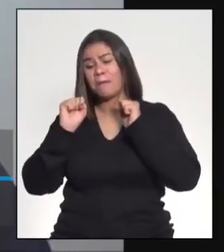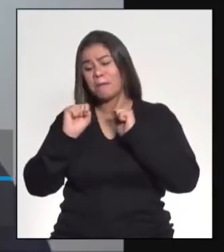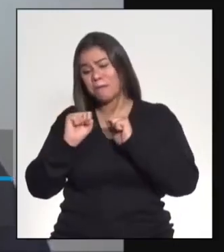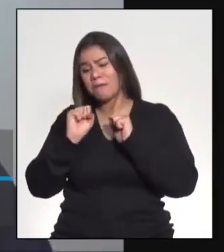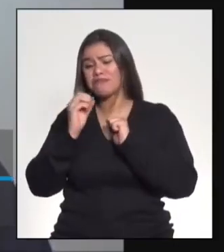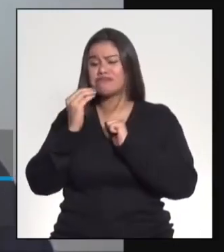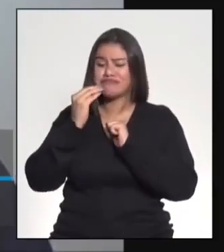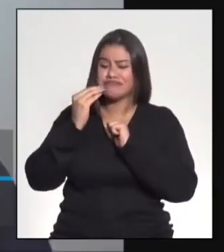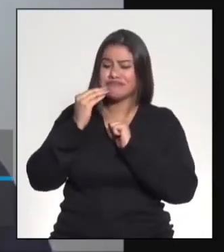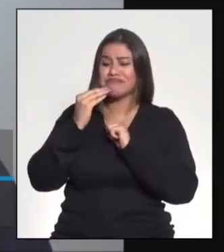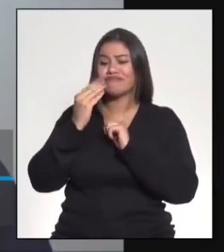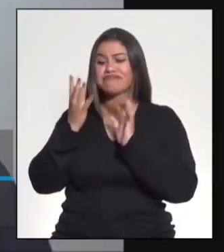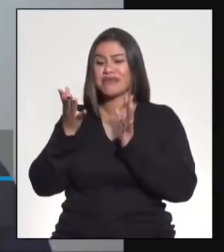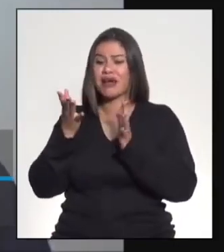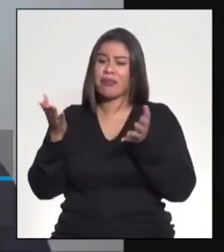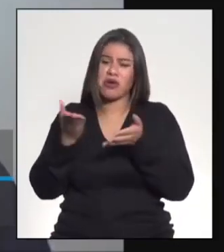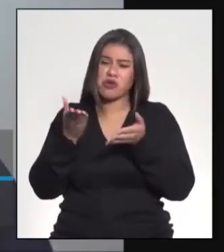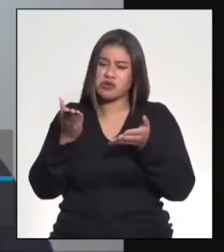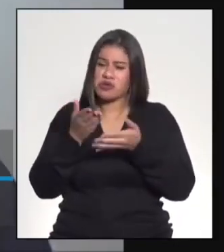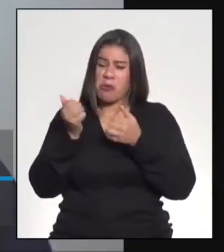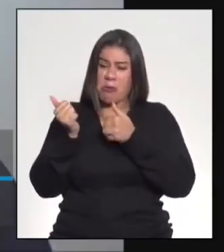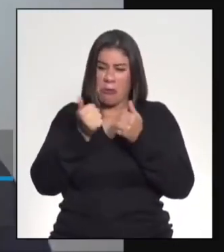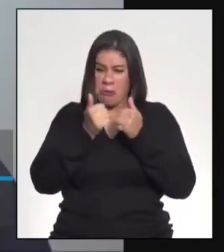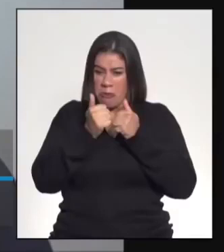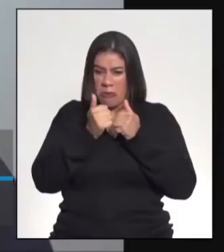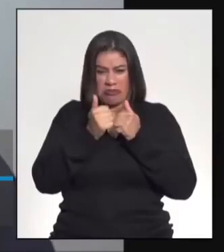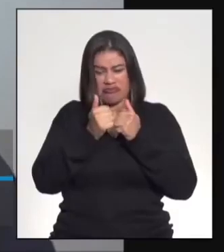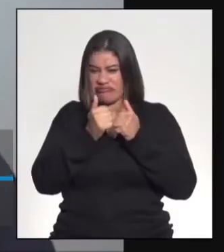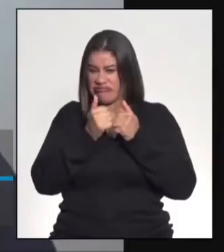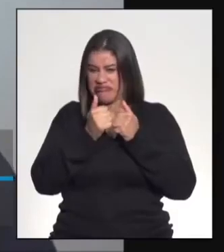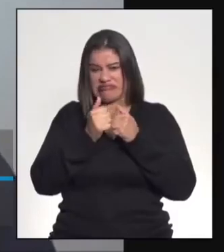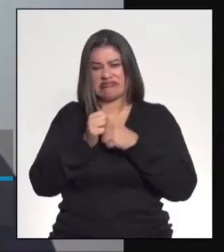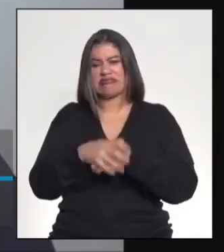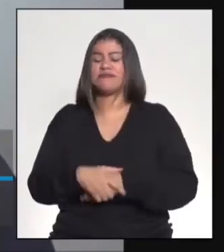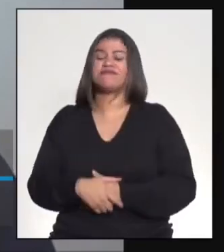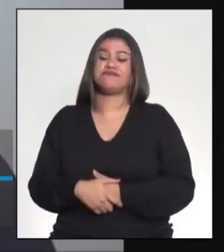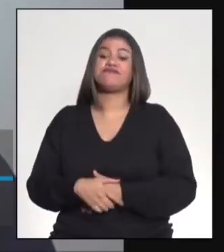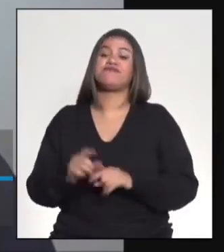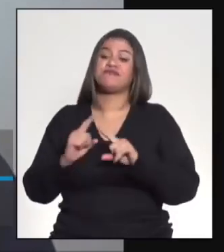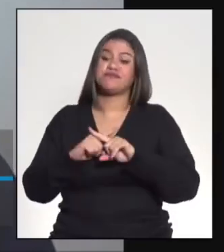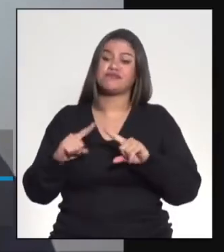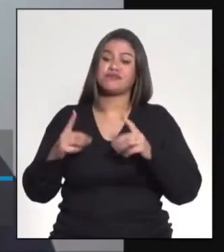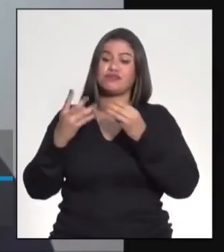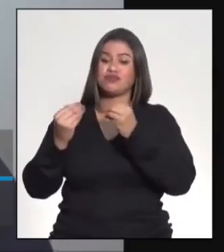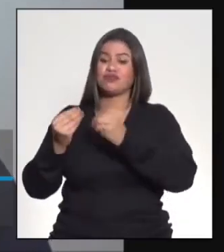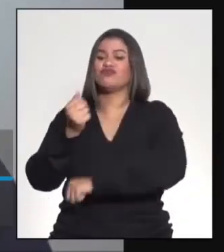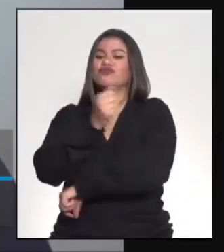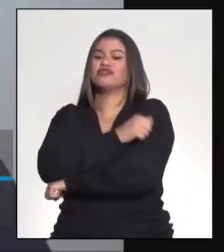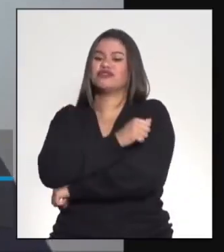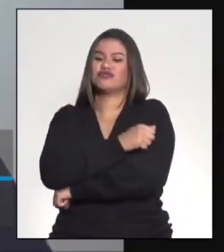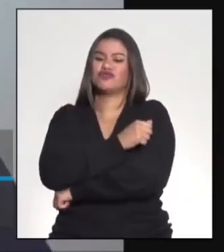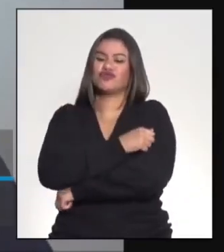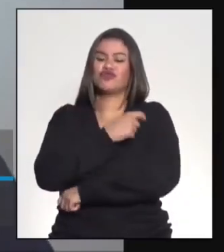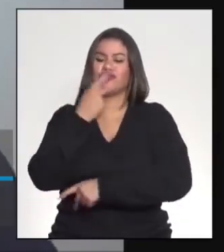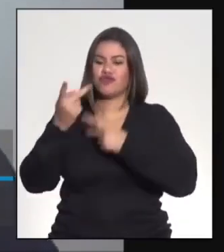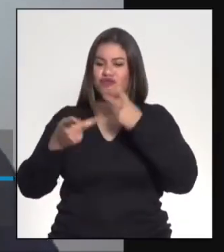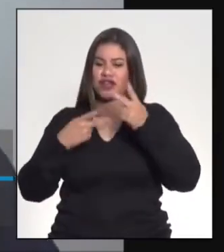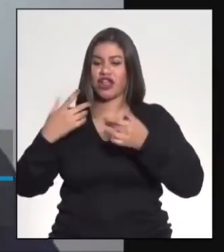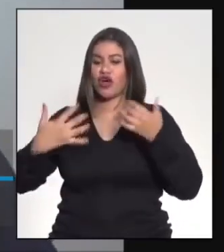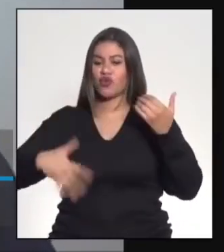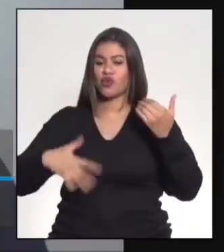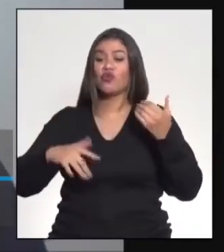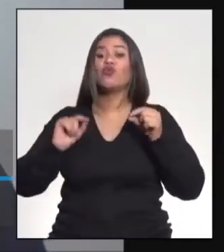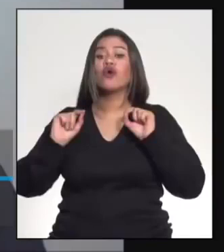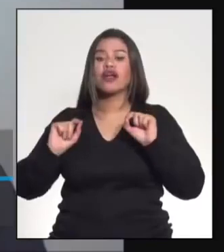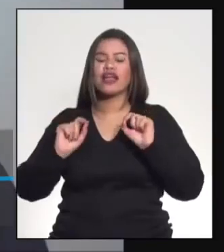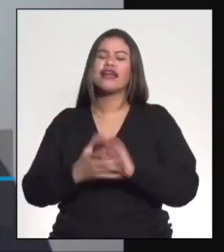você, porque não foi muito bem, não. E além disso, muitos alunos falando aqui, os instrumentos que eles tocam, olha